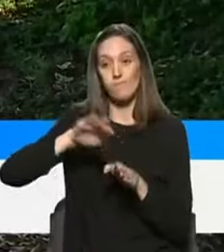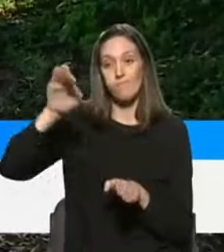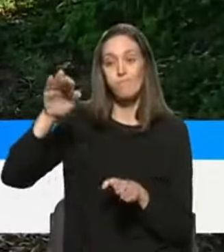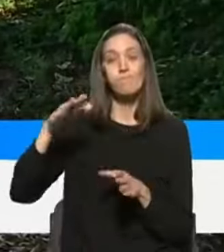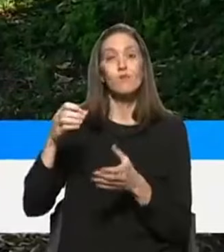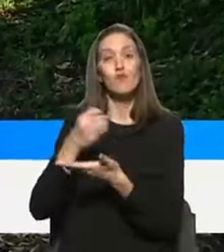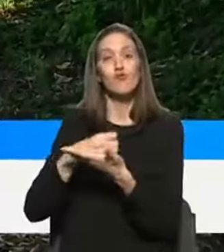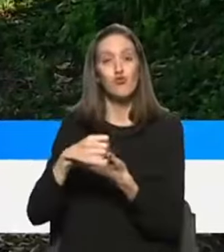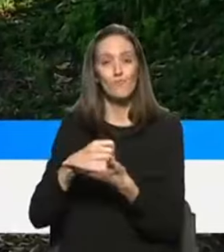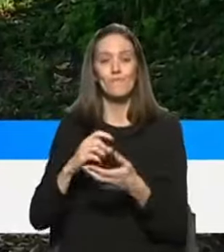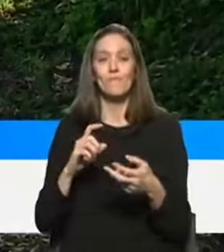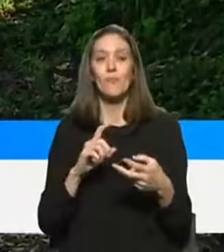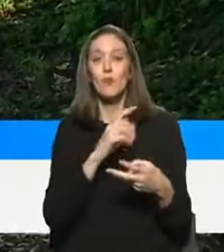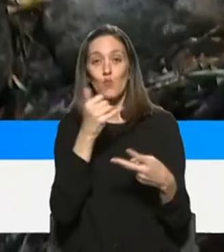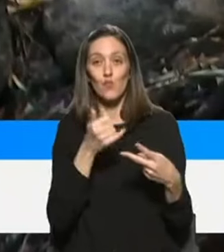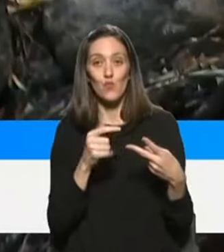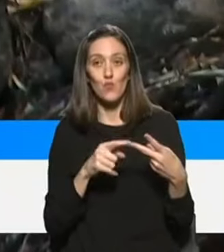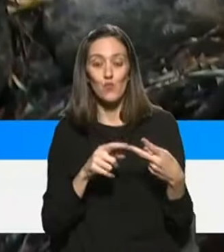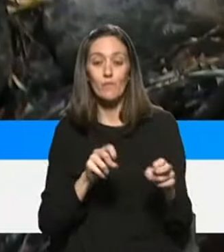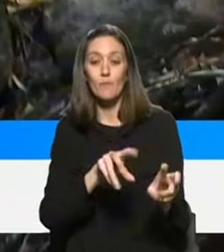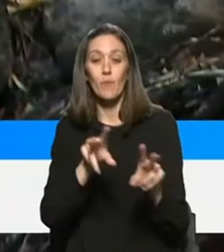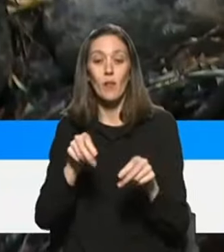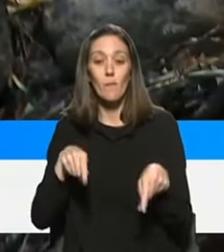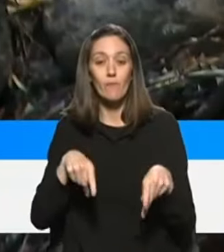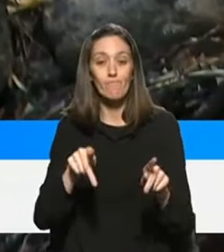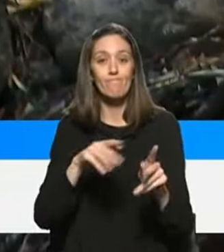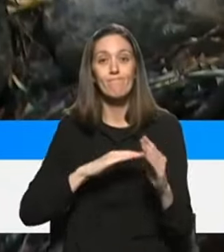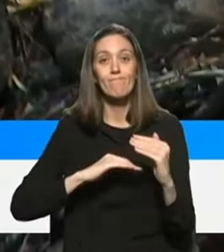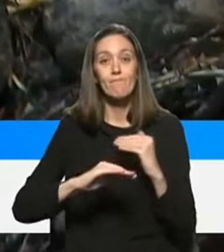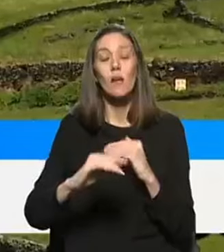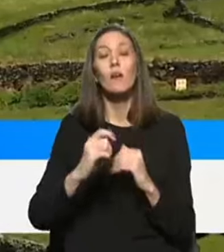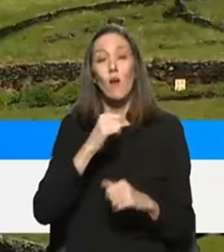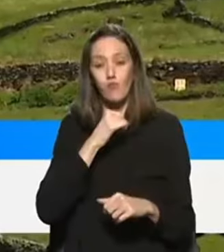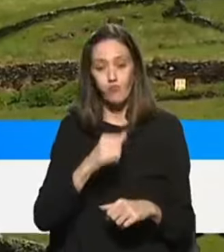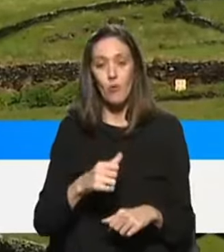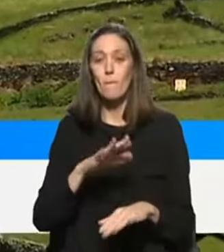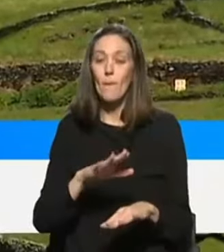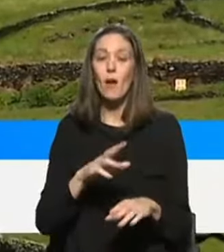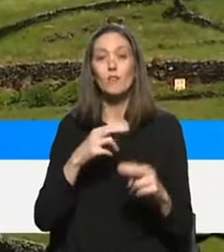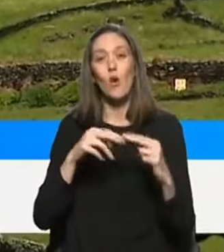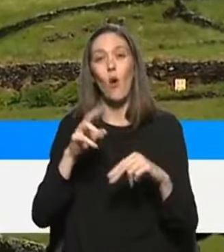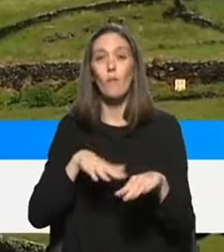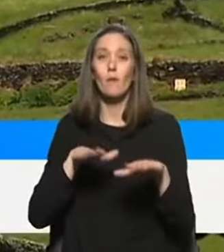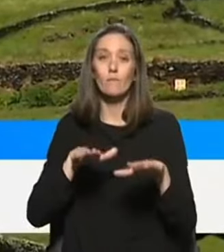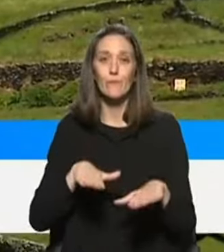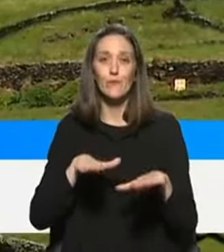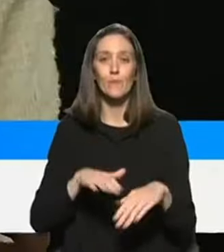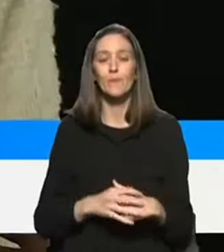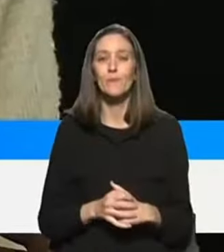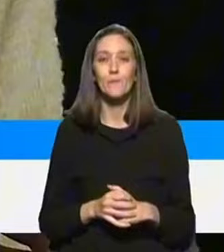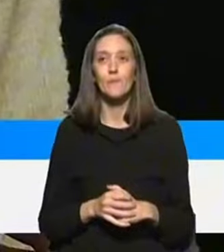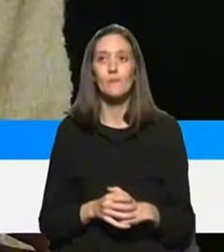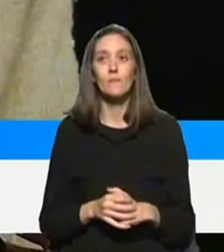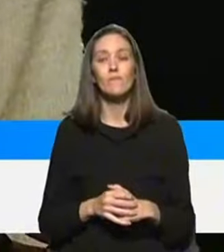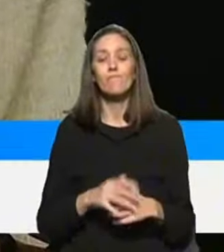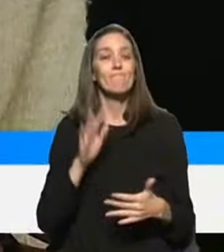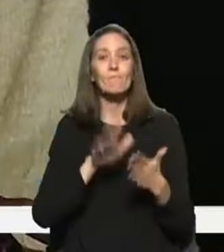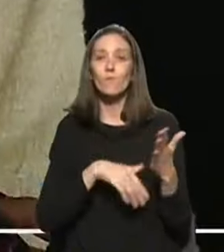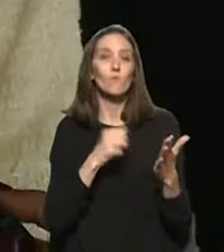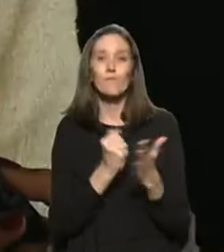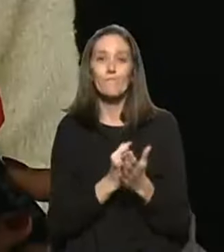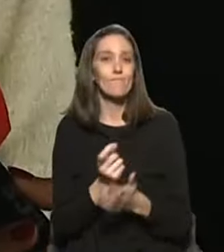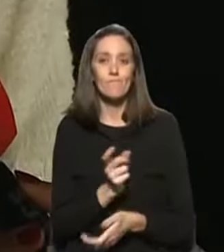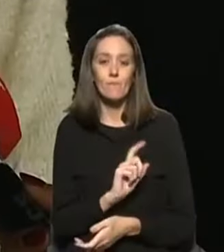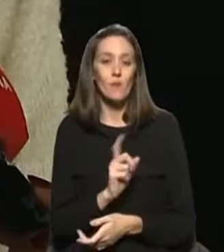O segundo, para limpar a via, foi adjudicado, mas a obra ficou em suspenso. Não está concluído porque, de facto,